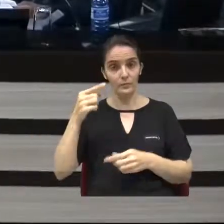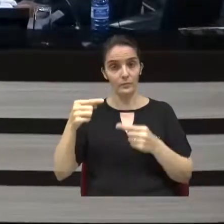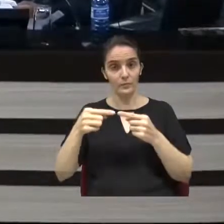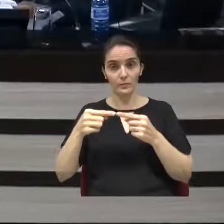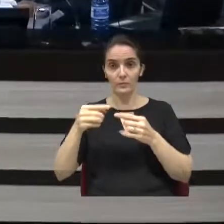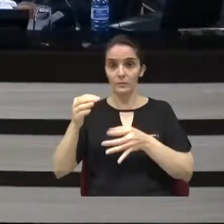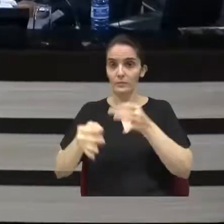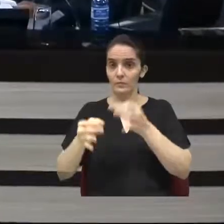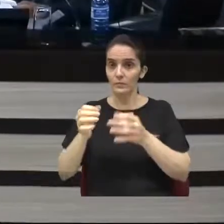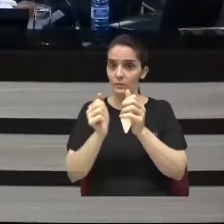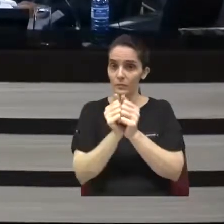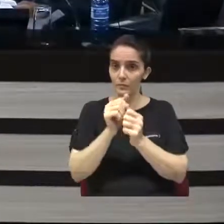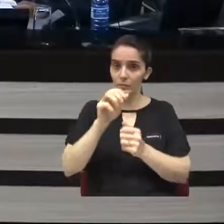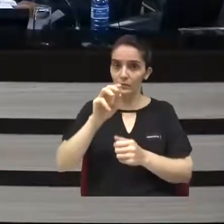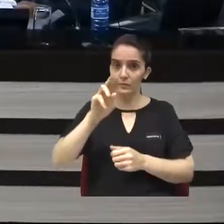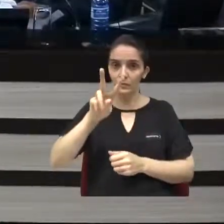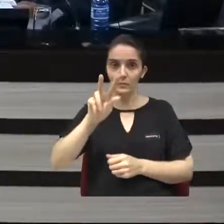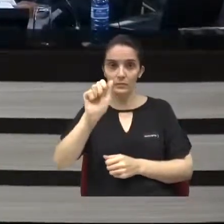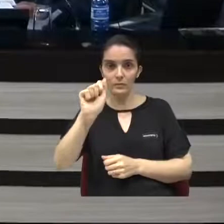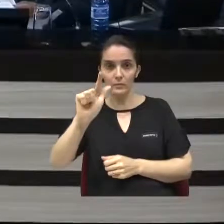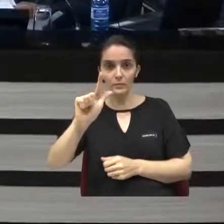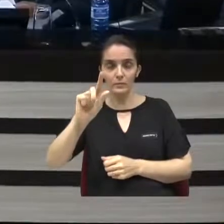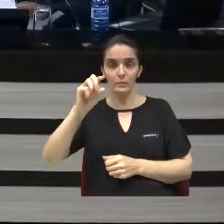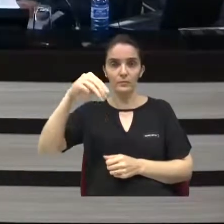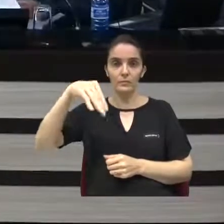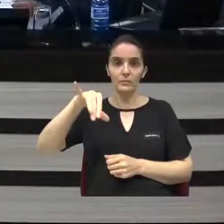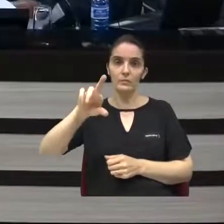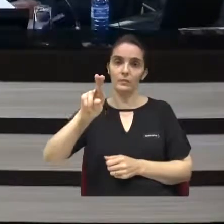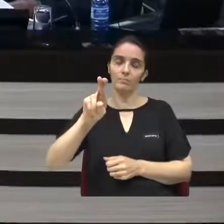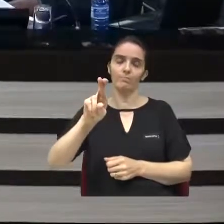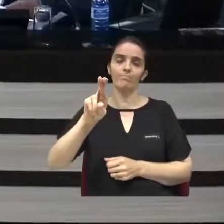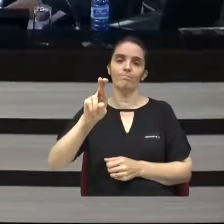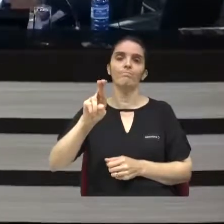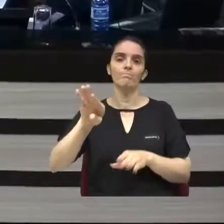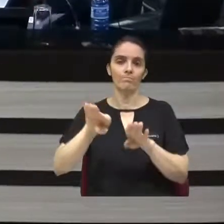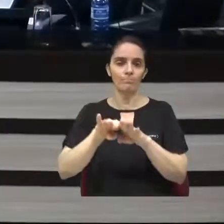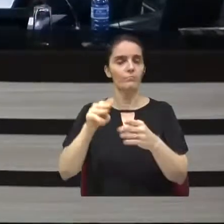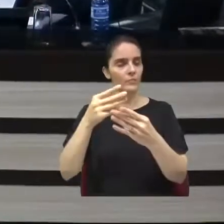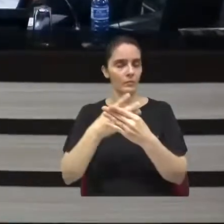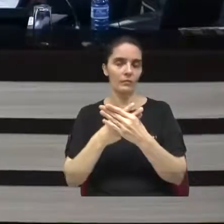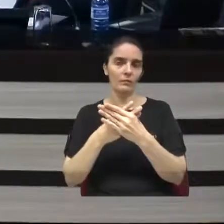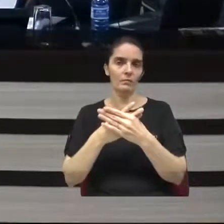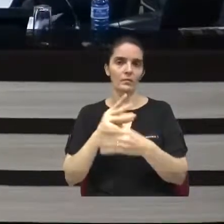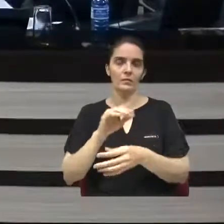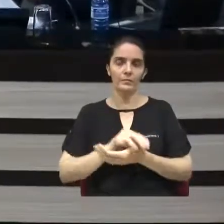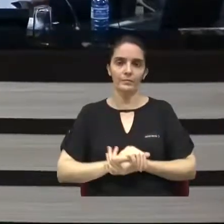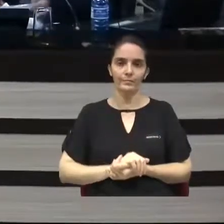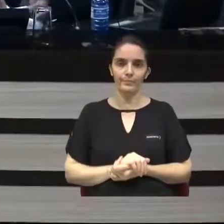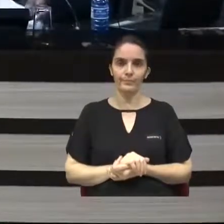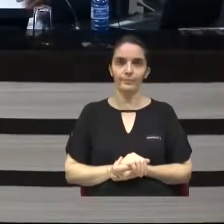doutor Valmir Aparecido Caetano, secretário de Negócios Jurídicos da Câmara Municipal.